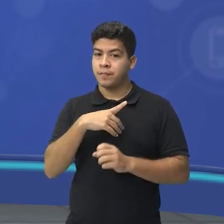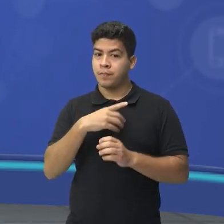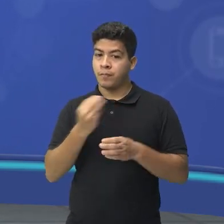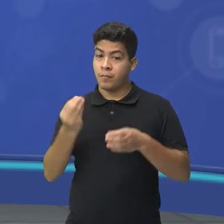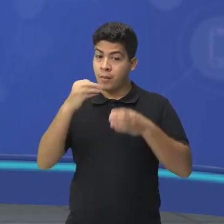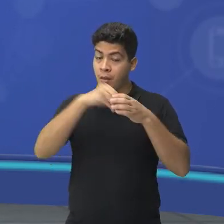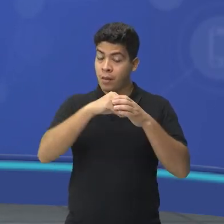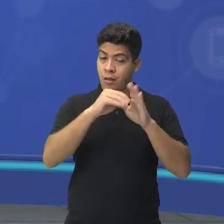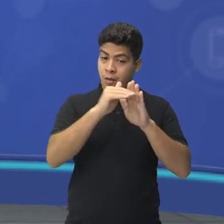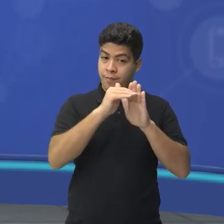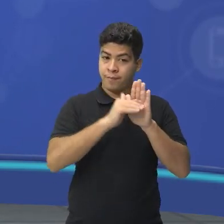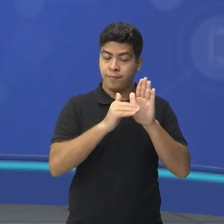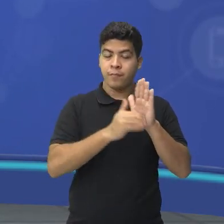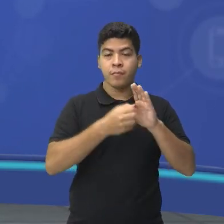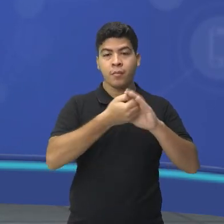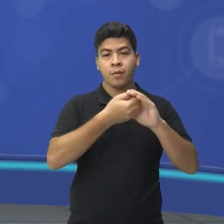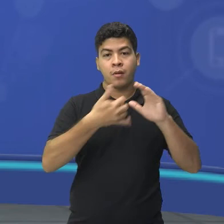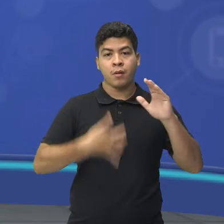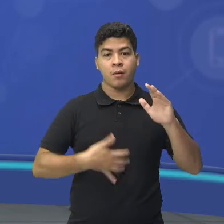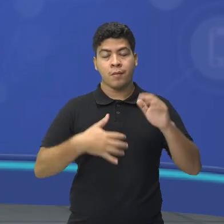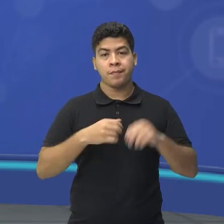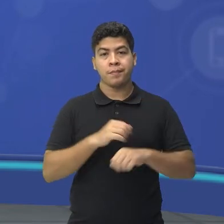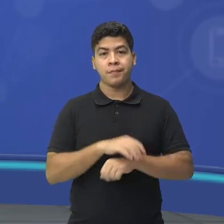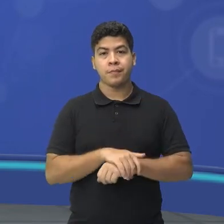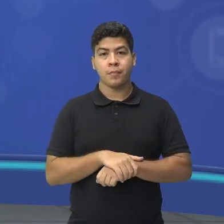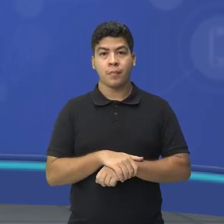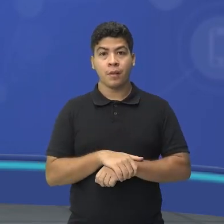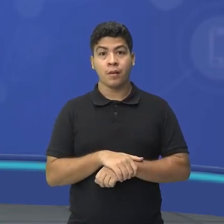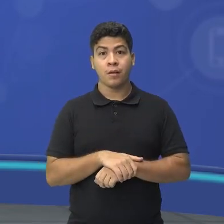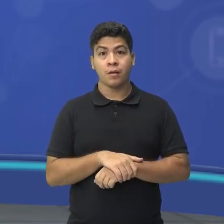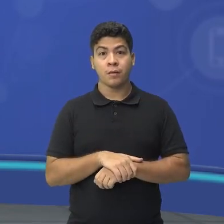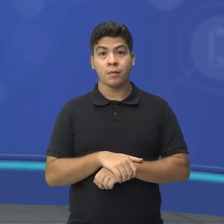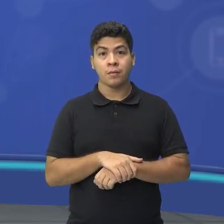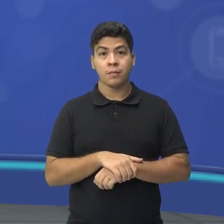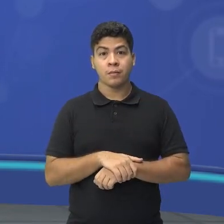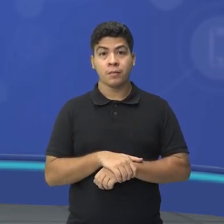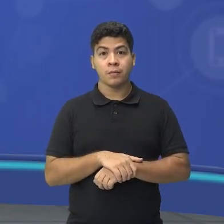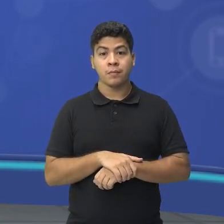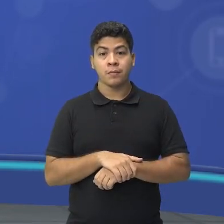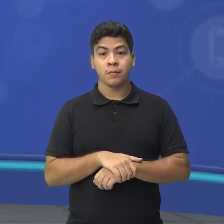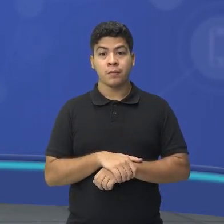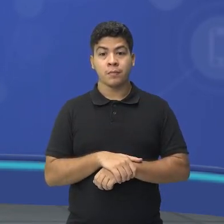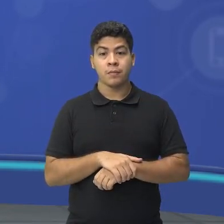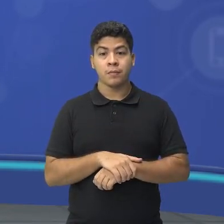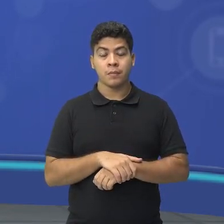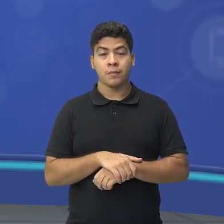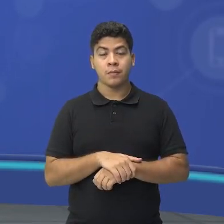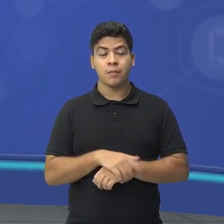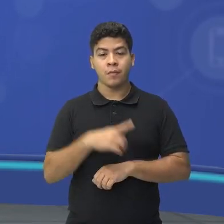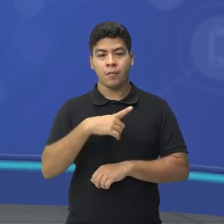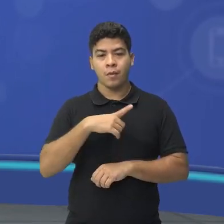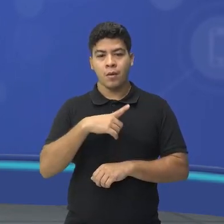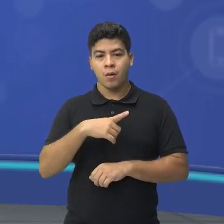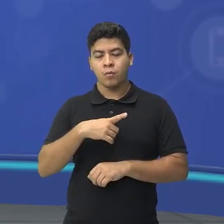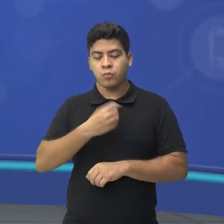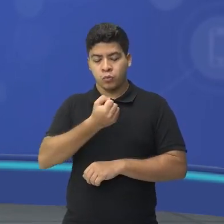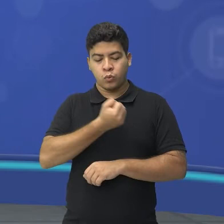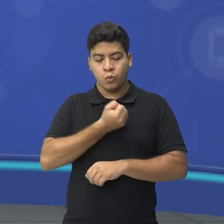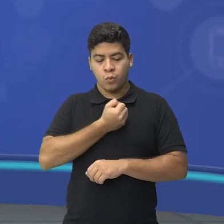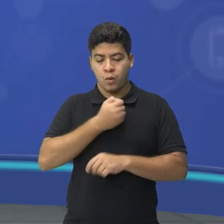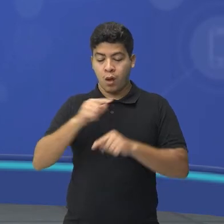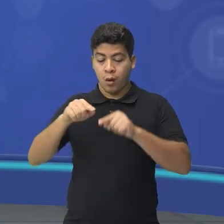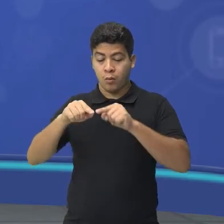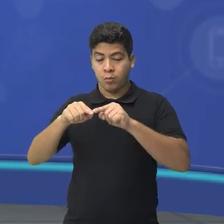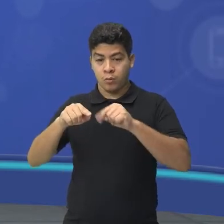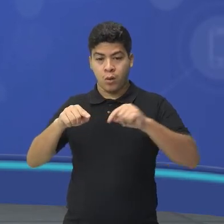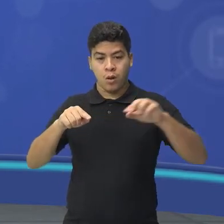propriedade que mostra que a área do gráfico, ela me dá numericamente o valor da variação da posição, o valor